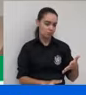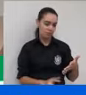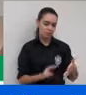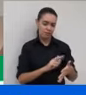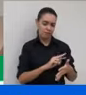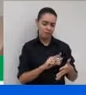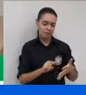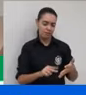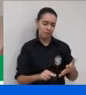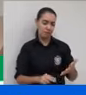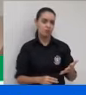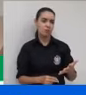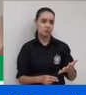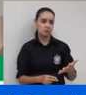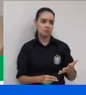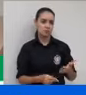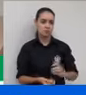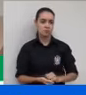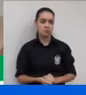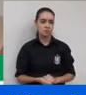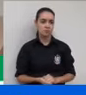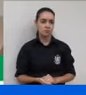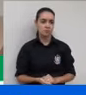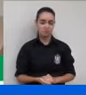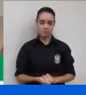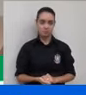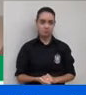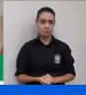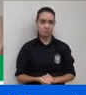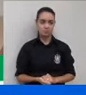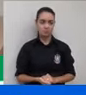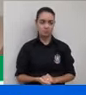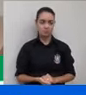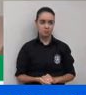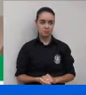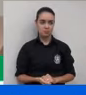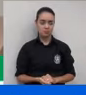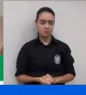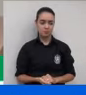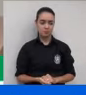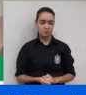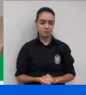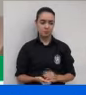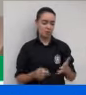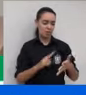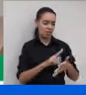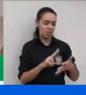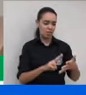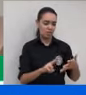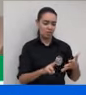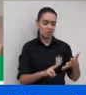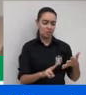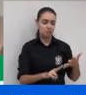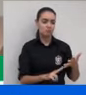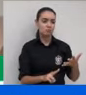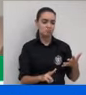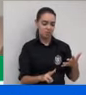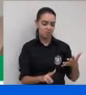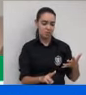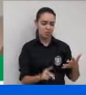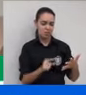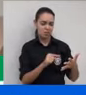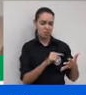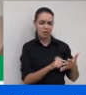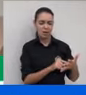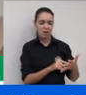da rua Dr cozinho na época não tem quem ganhe Dr cozinho jo estrela não tem quem